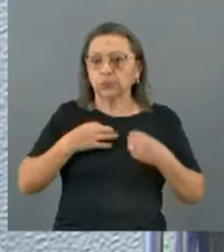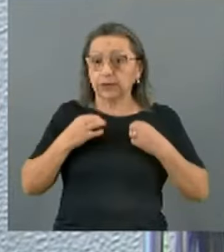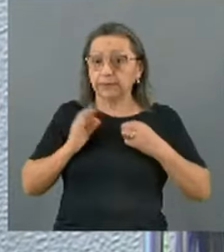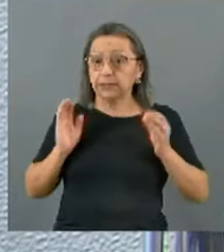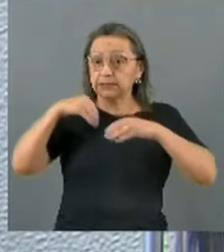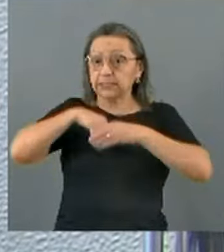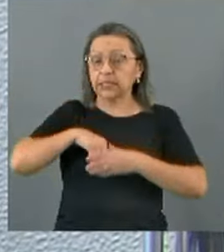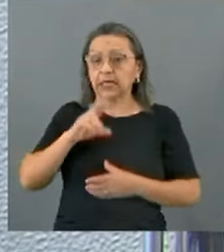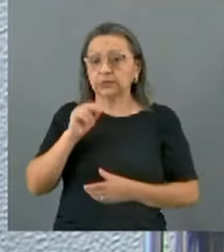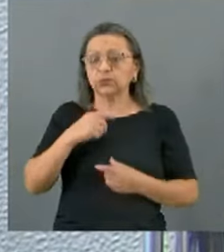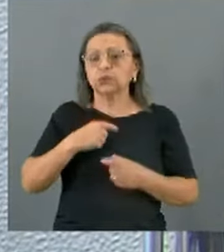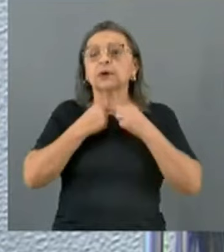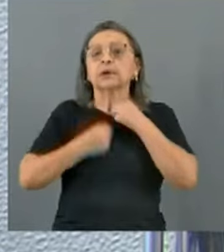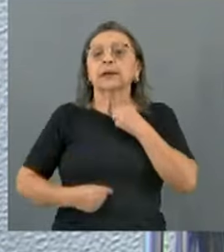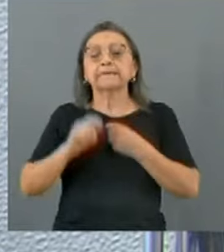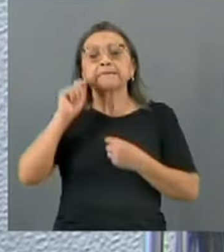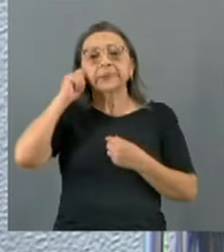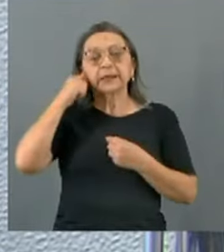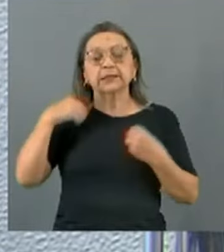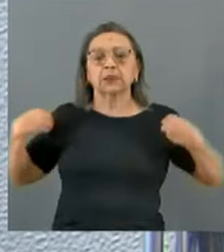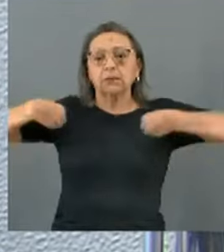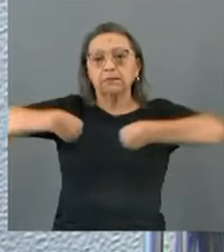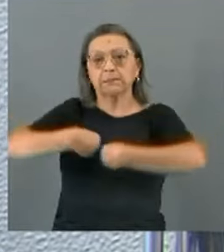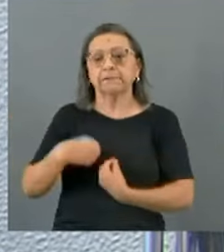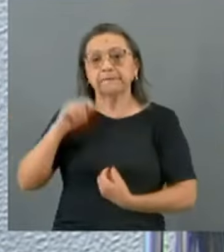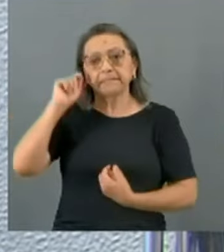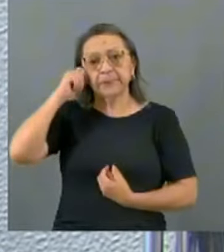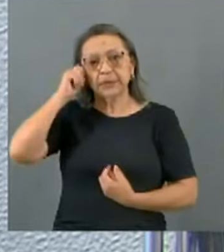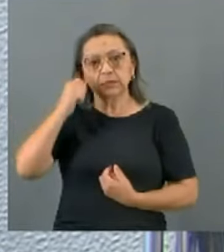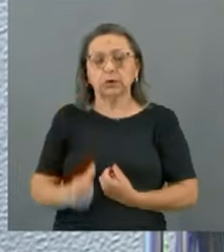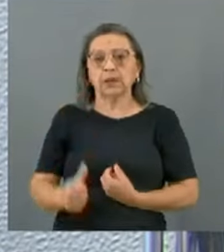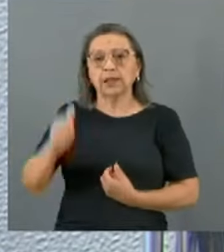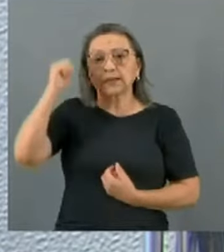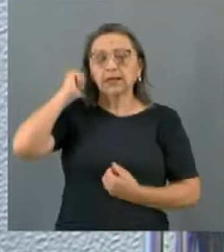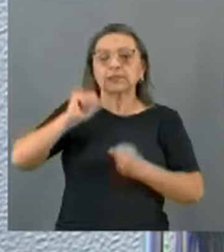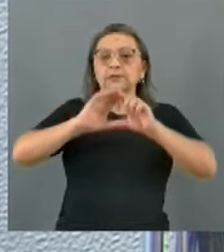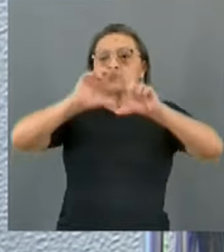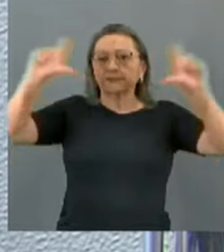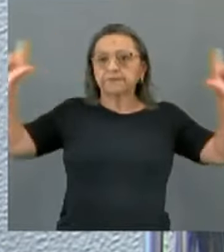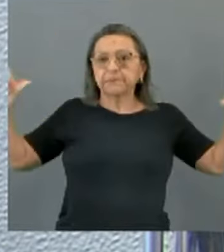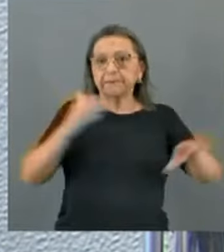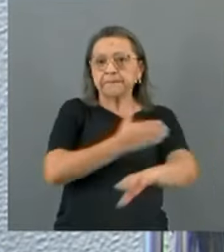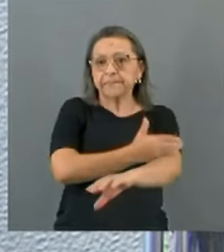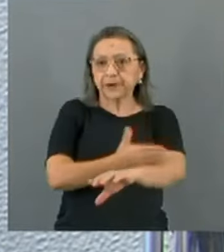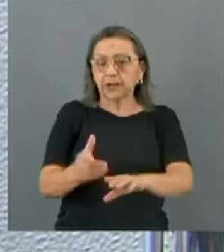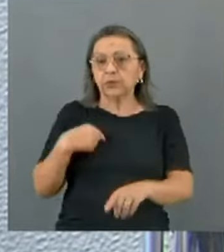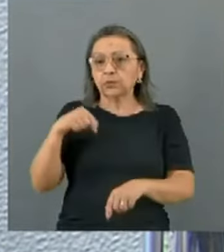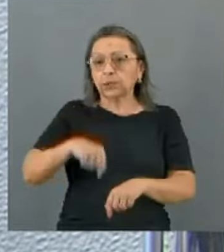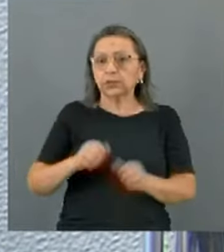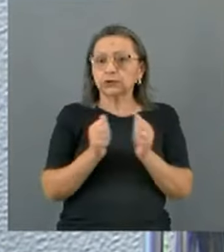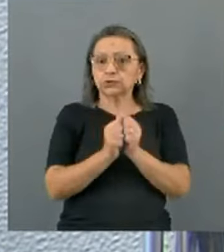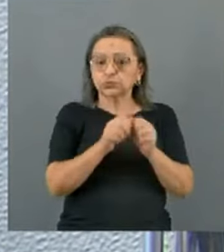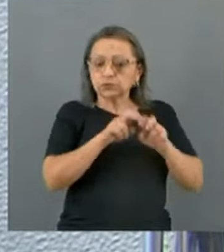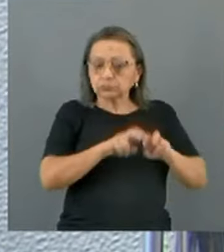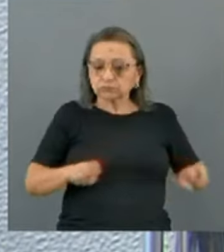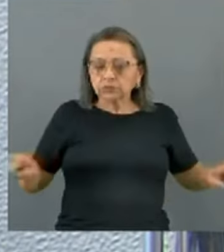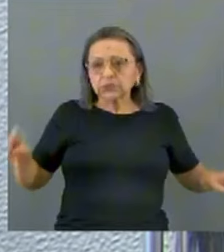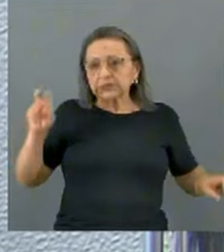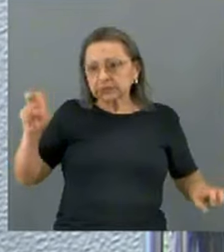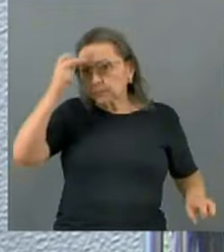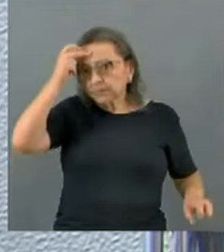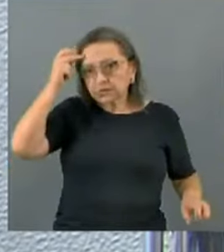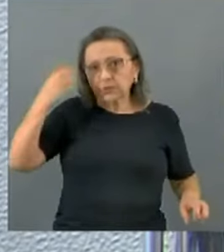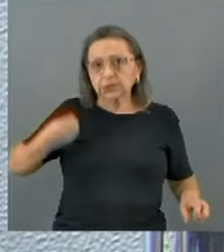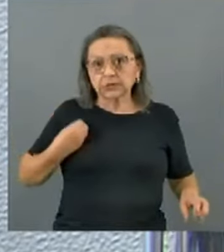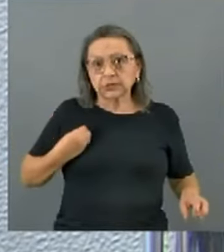azul, uma gravata preta e um paletó preto, ao fundo um painel branco. Eu faço parte de uma mesa onde 5 pessoas